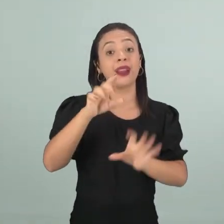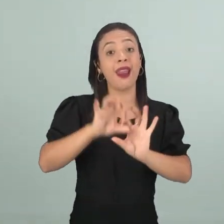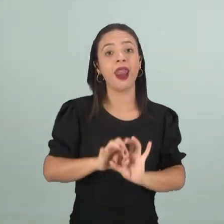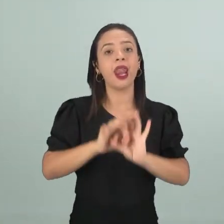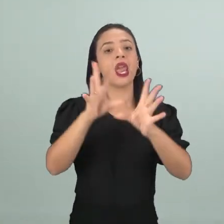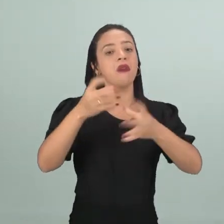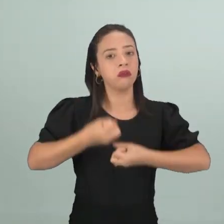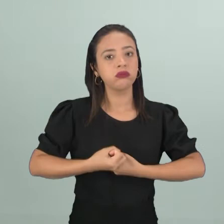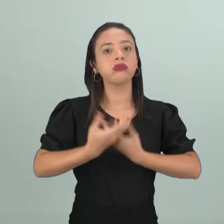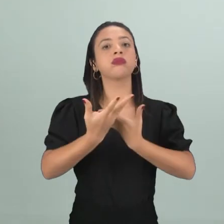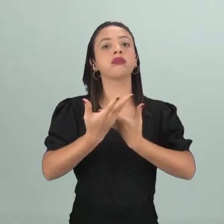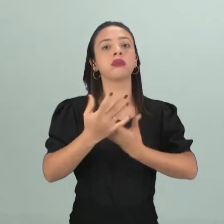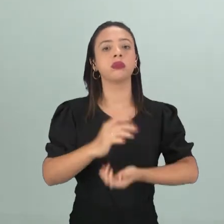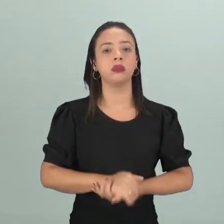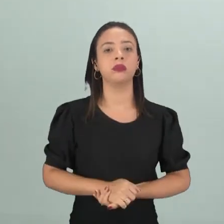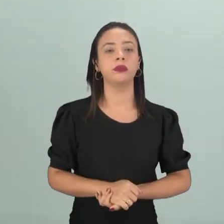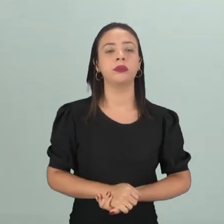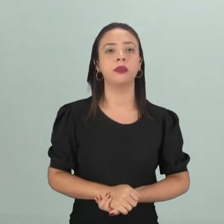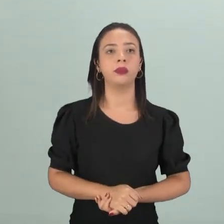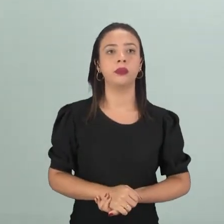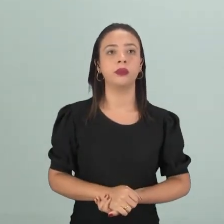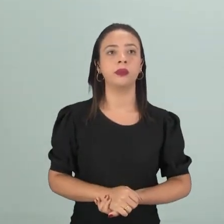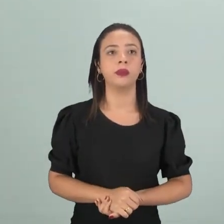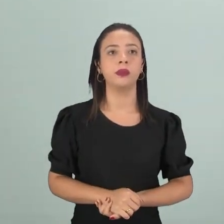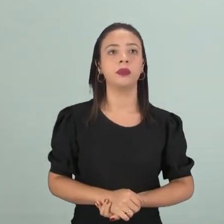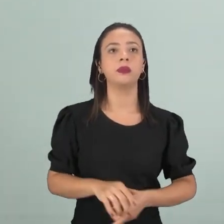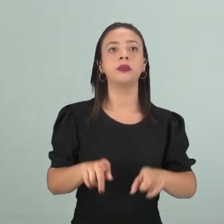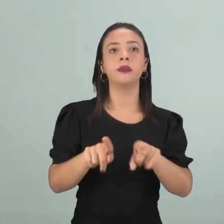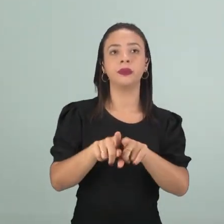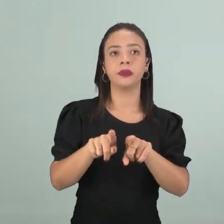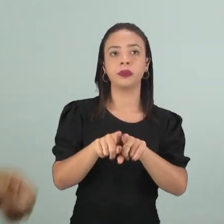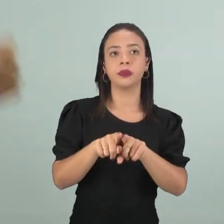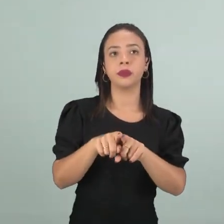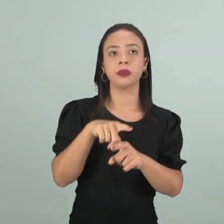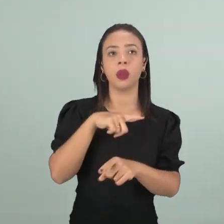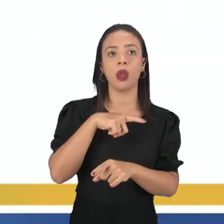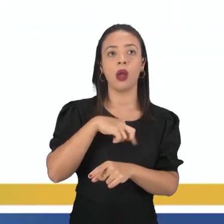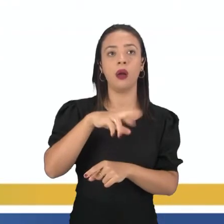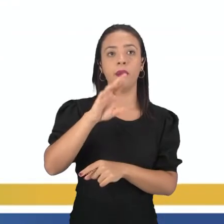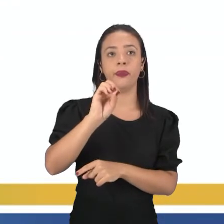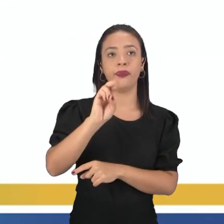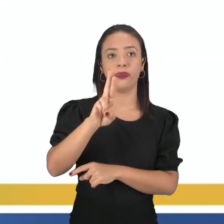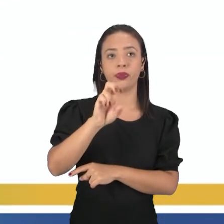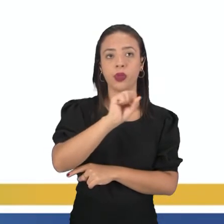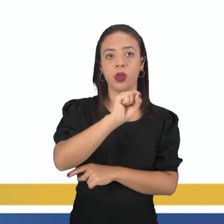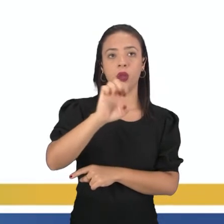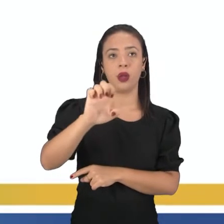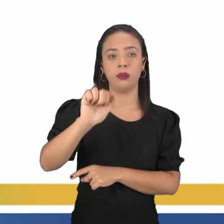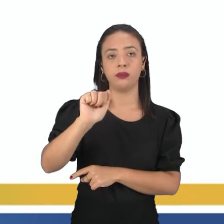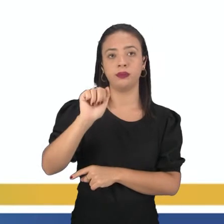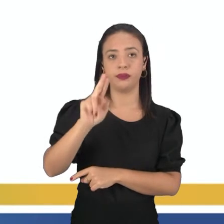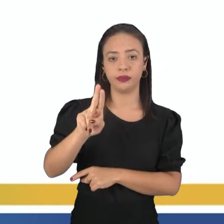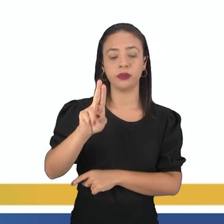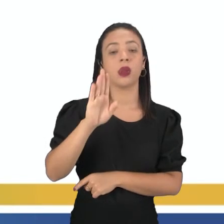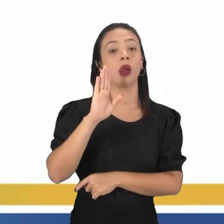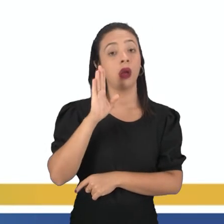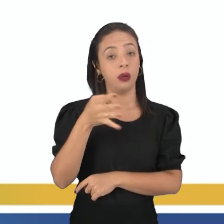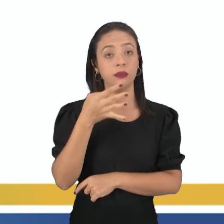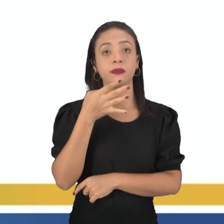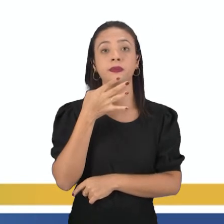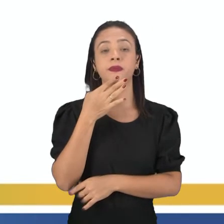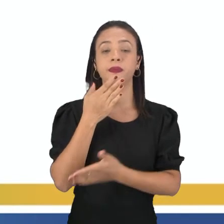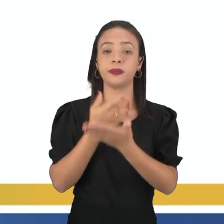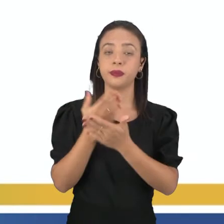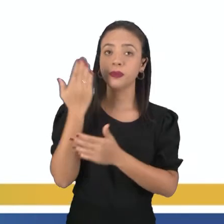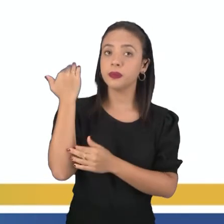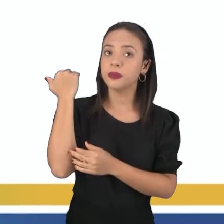direito de dizer o que você está dizendo. É isso, basicamente. E Rousseau, que a gente já viu abordando em